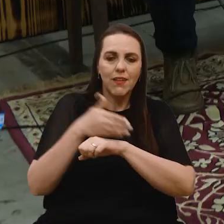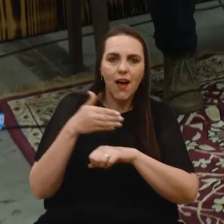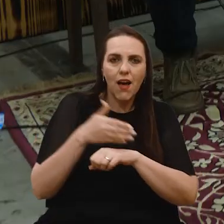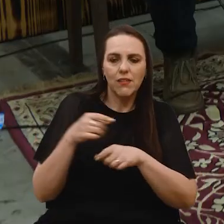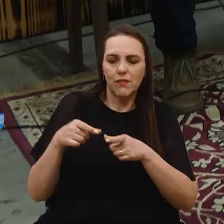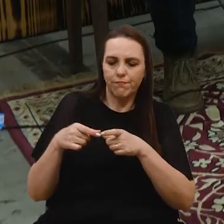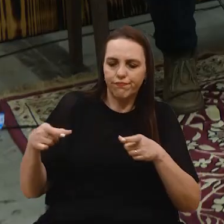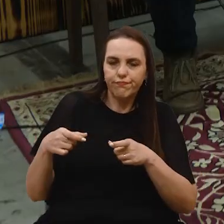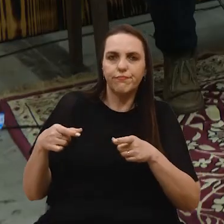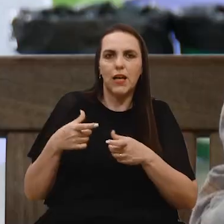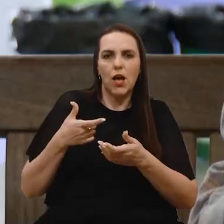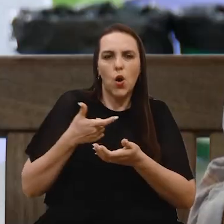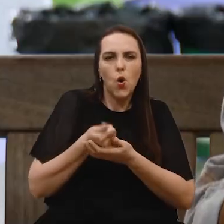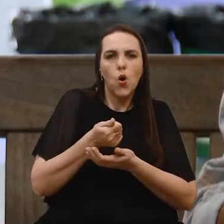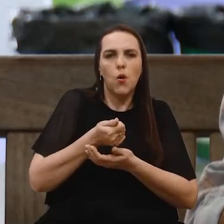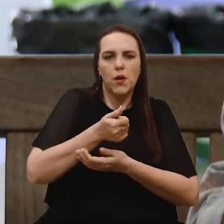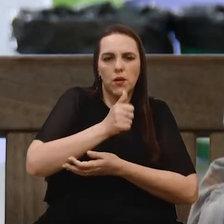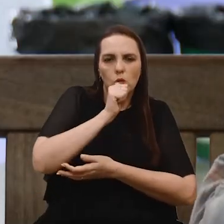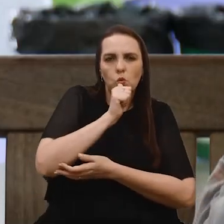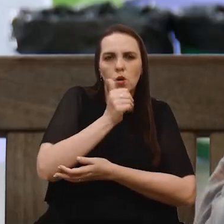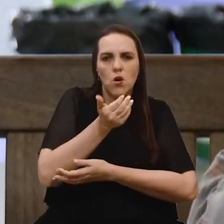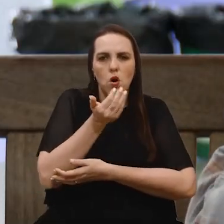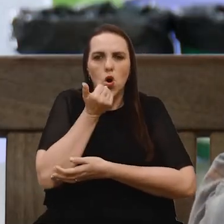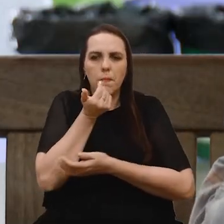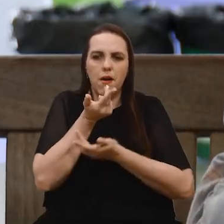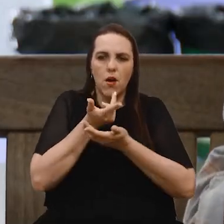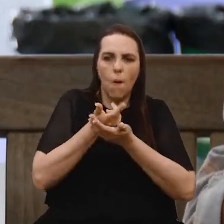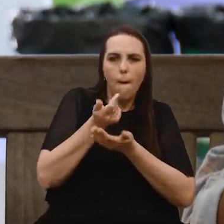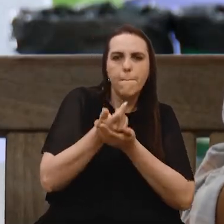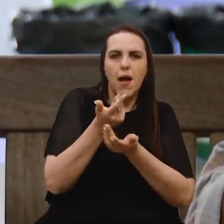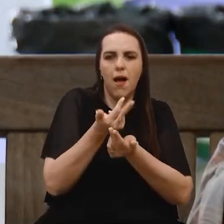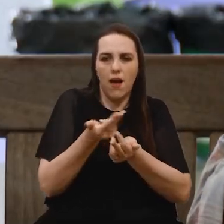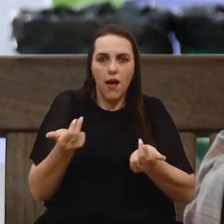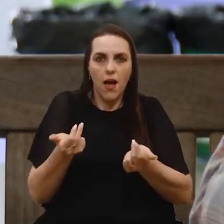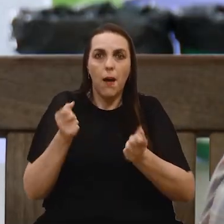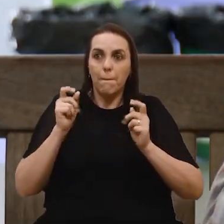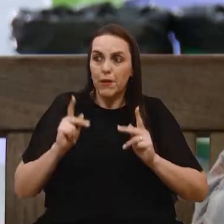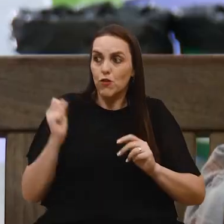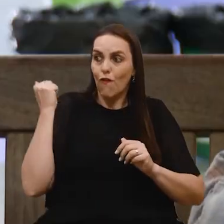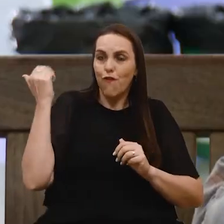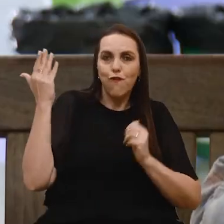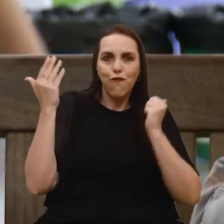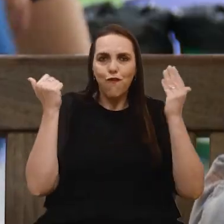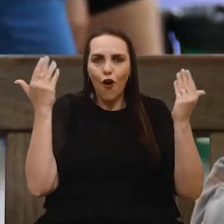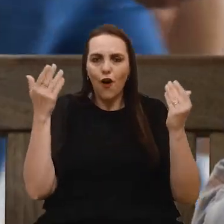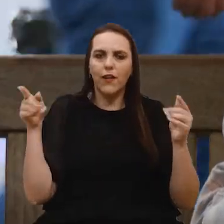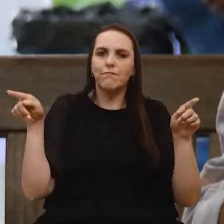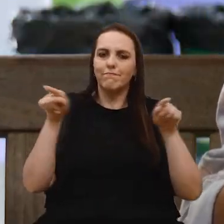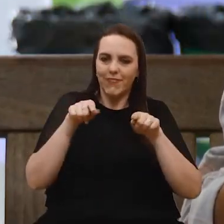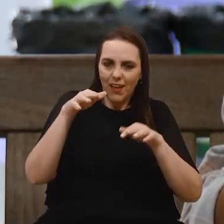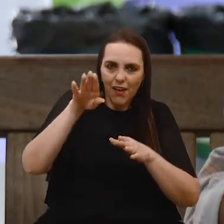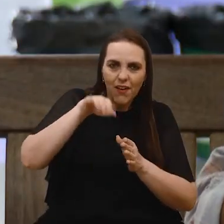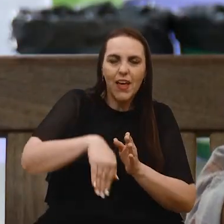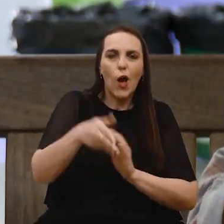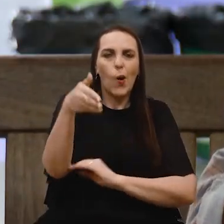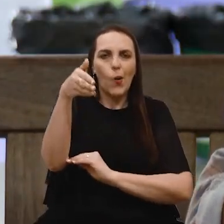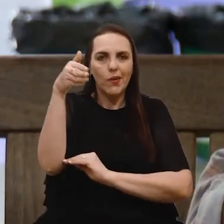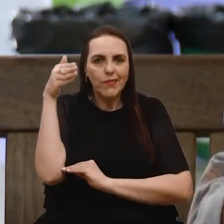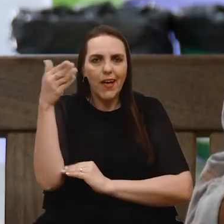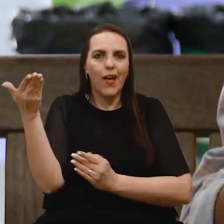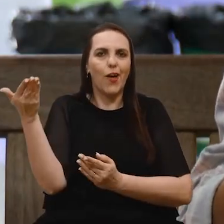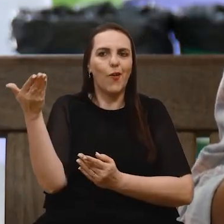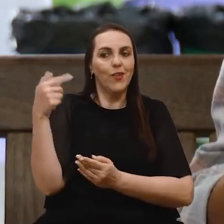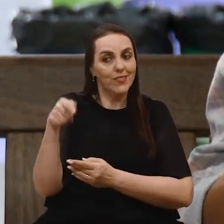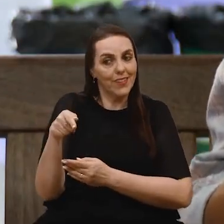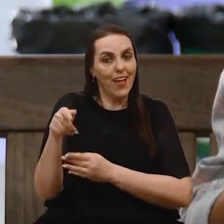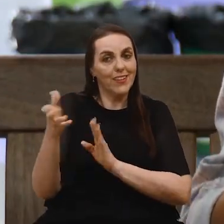o ticket de entrada, o consumo aqui dentro, né? E aqueles que vêm de fora, aquele turista que vem de fora que fica no hotel, aí